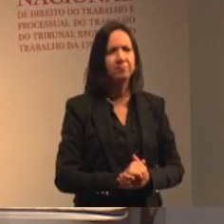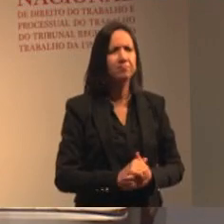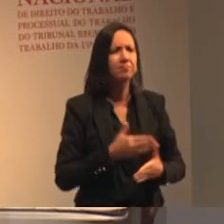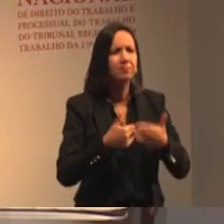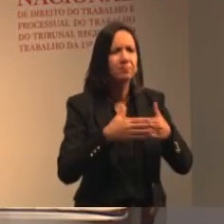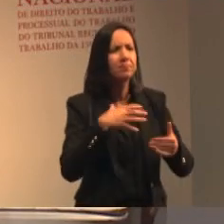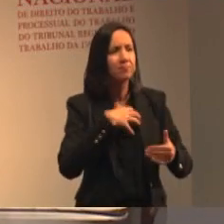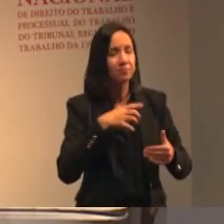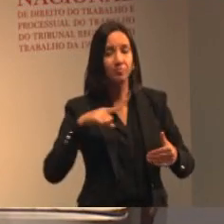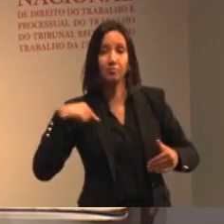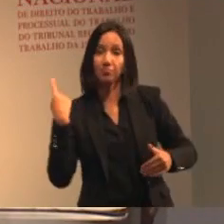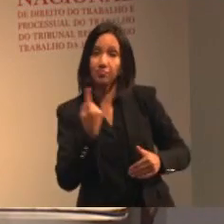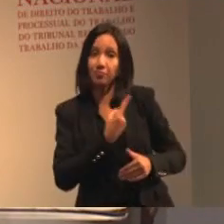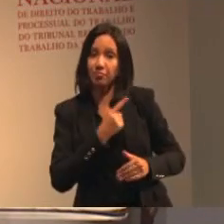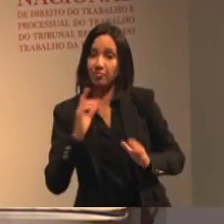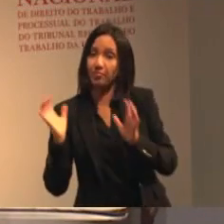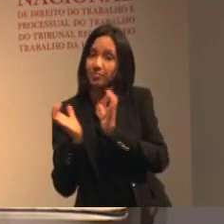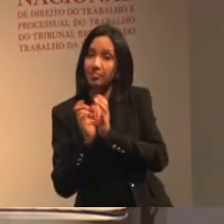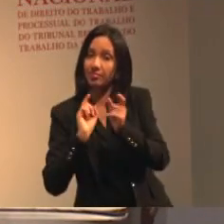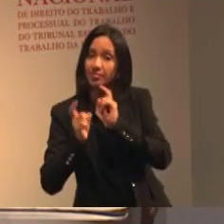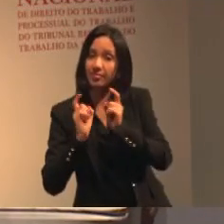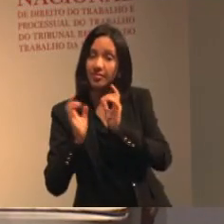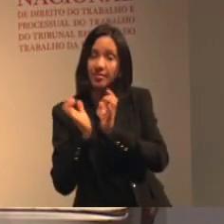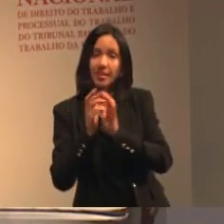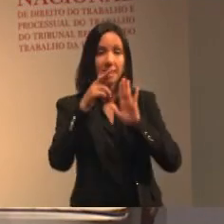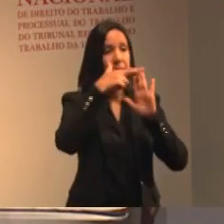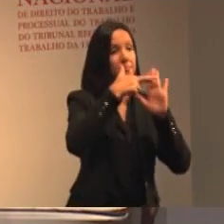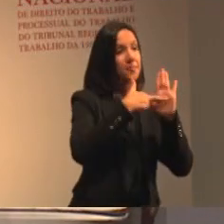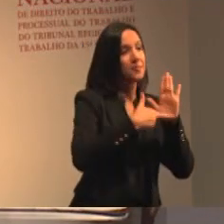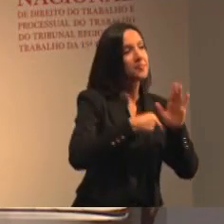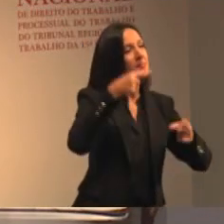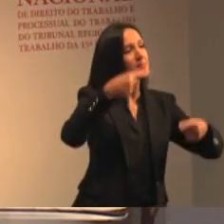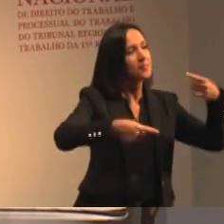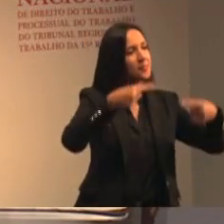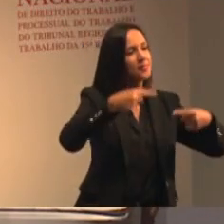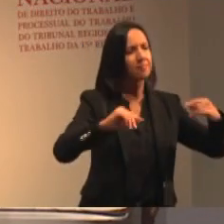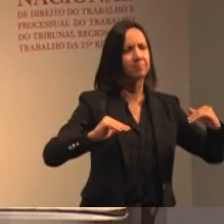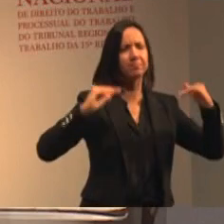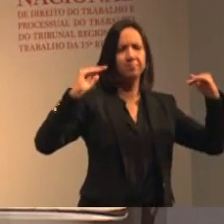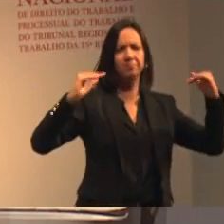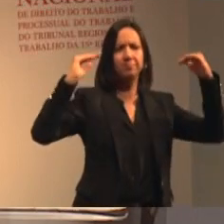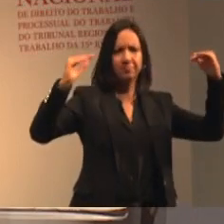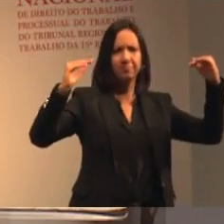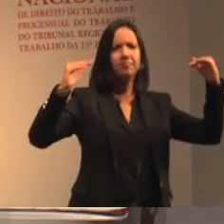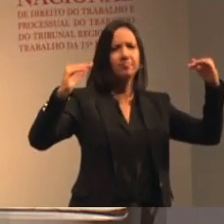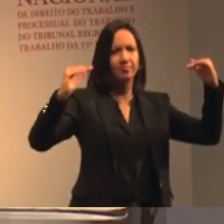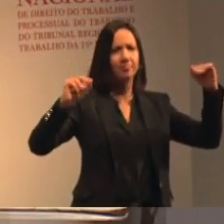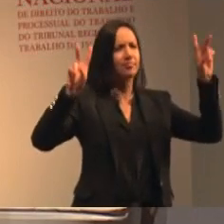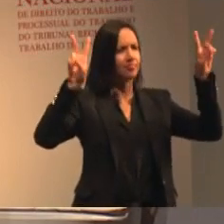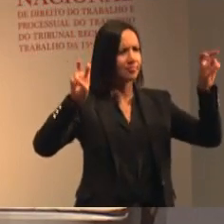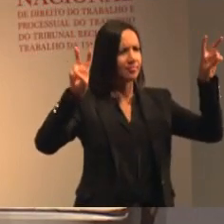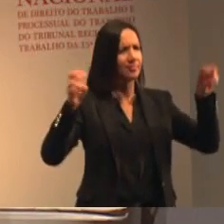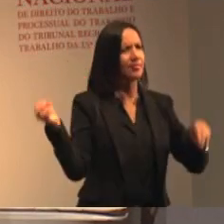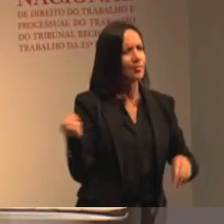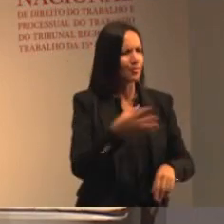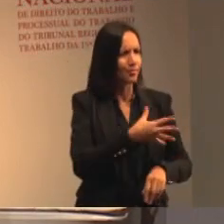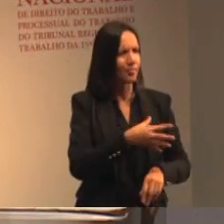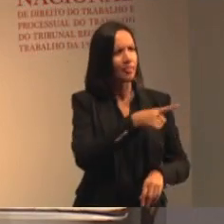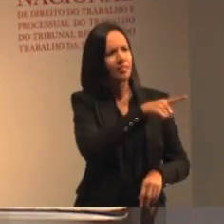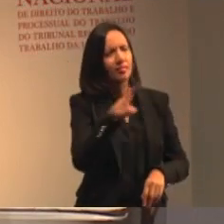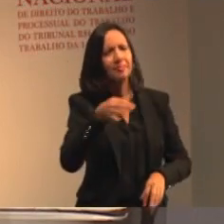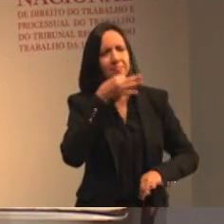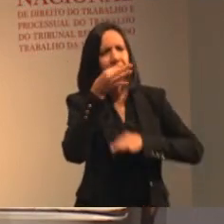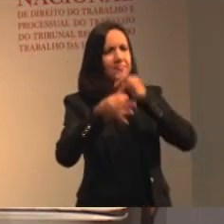comissão organizadora pautou sua programação com debates de alto nível, com temas atuais e